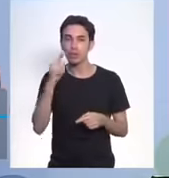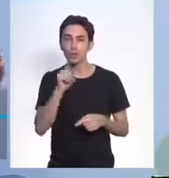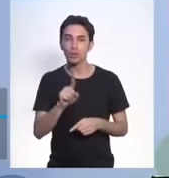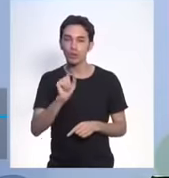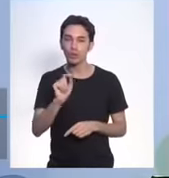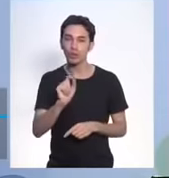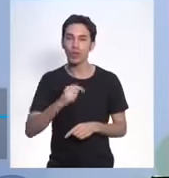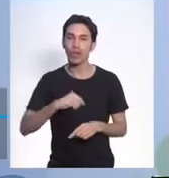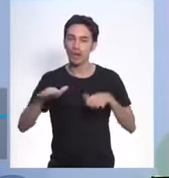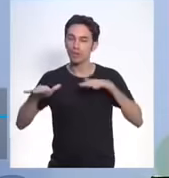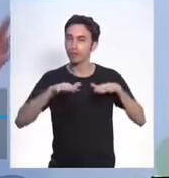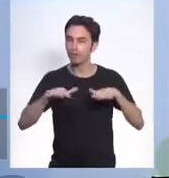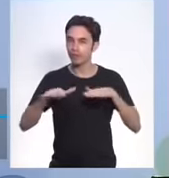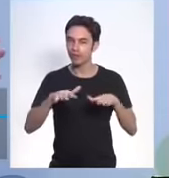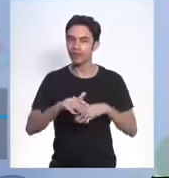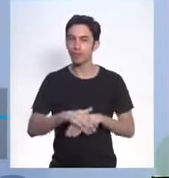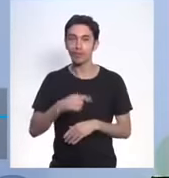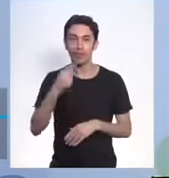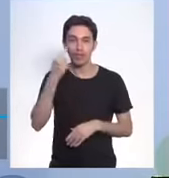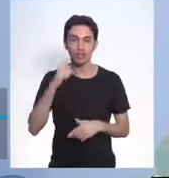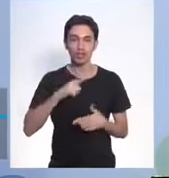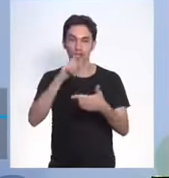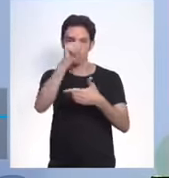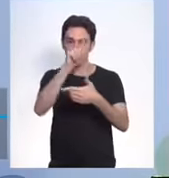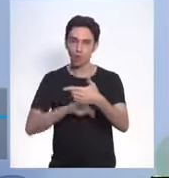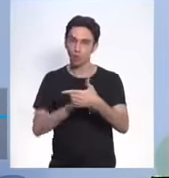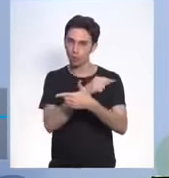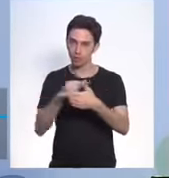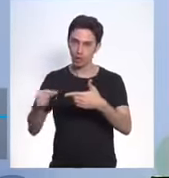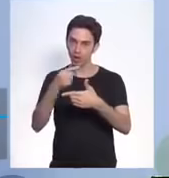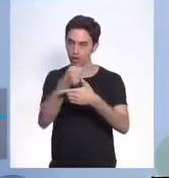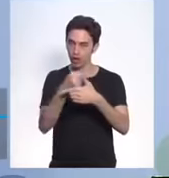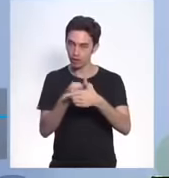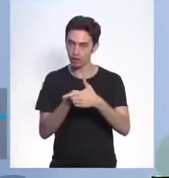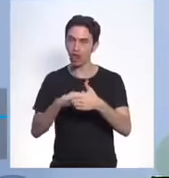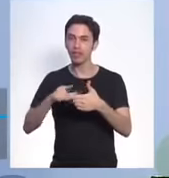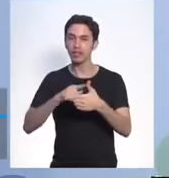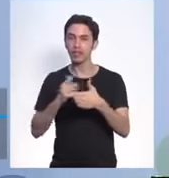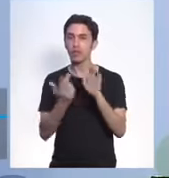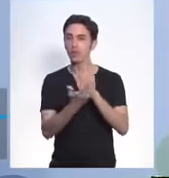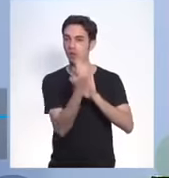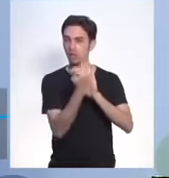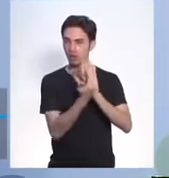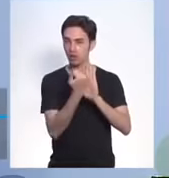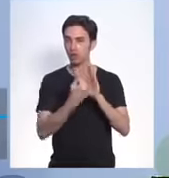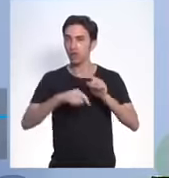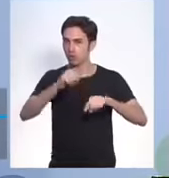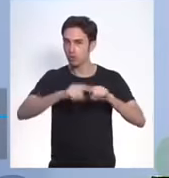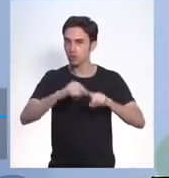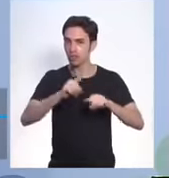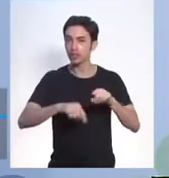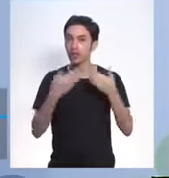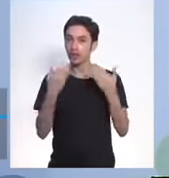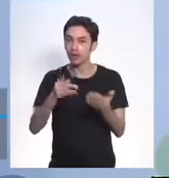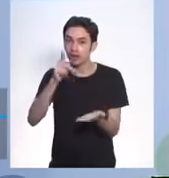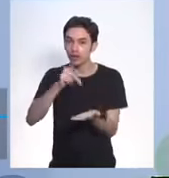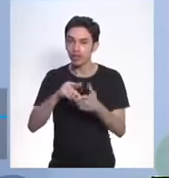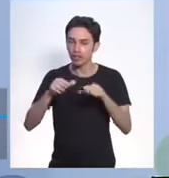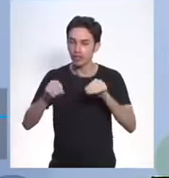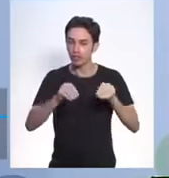então qualquer ideia é basicamente eu tenho um plano Tônia tem um plano ali eu tenho uma figura não tem objeto eu quero literalmente